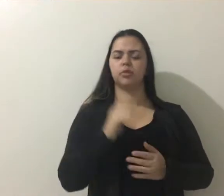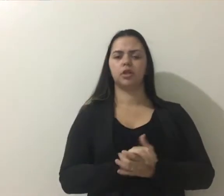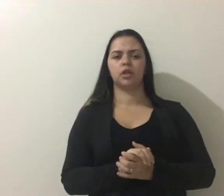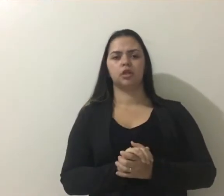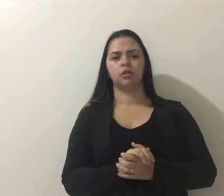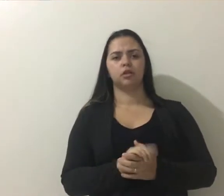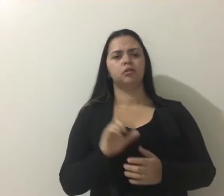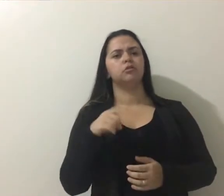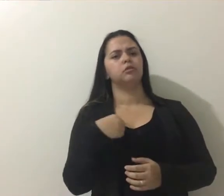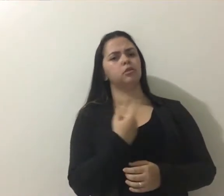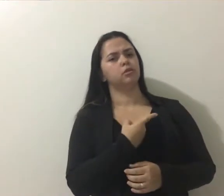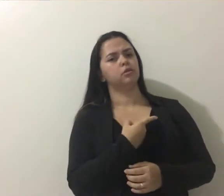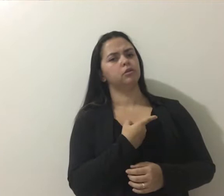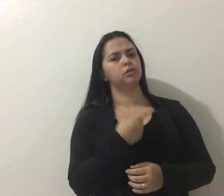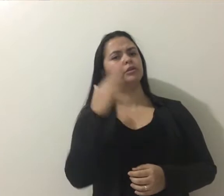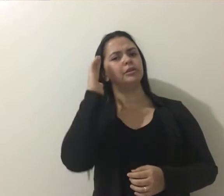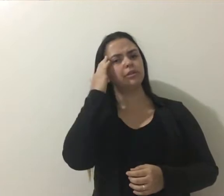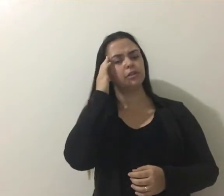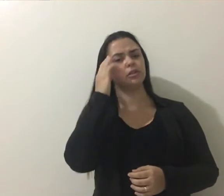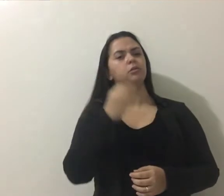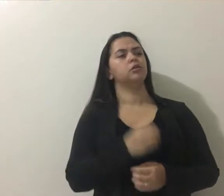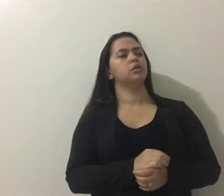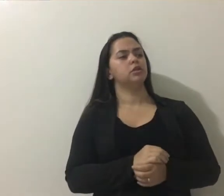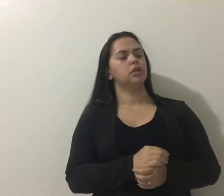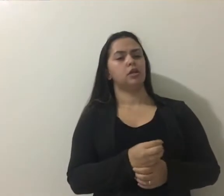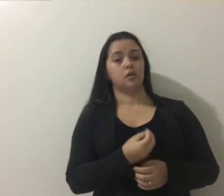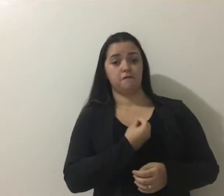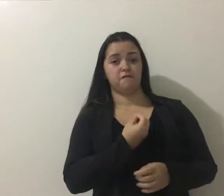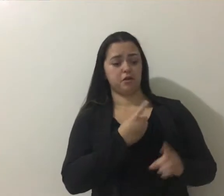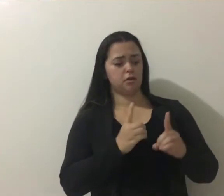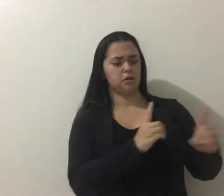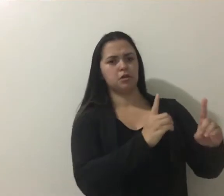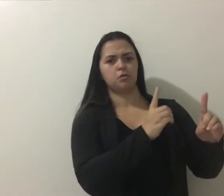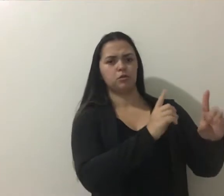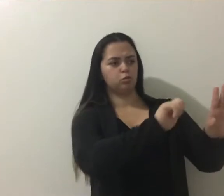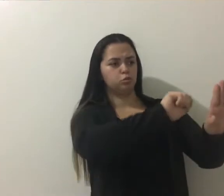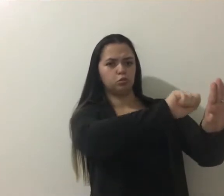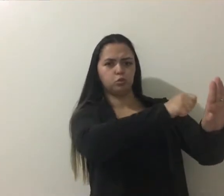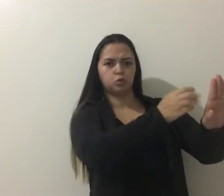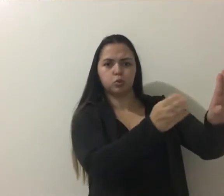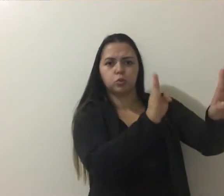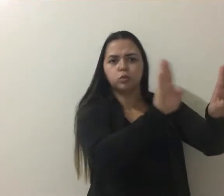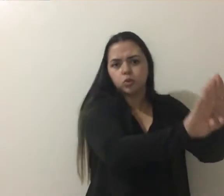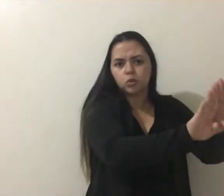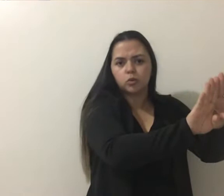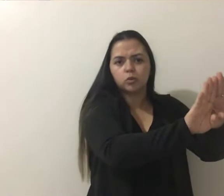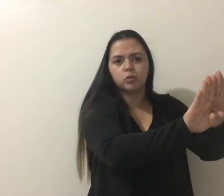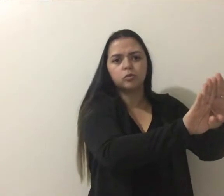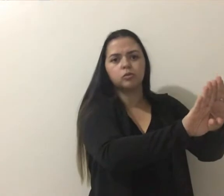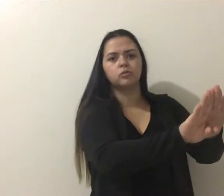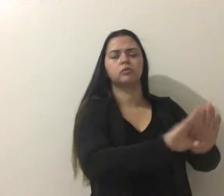o contexto daqueles discípulos de portas trancadas.